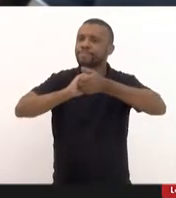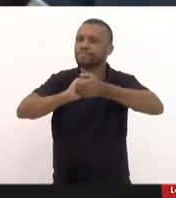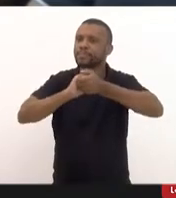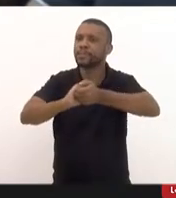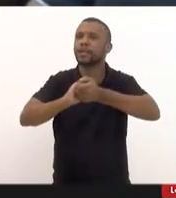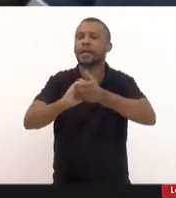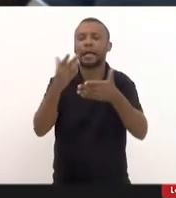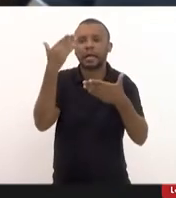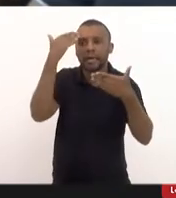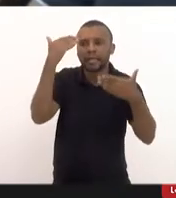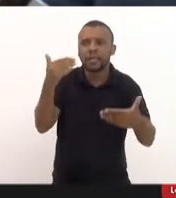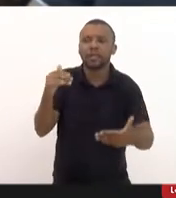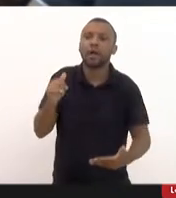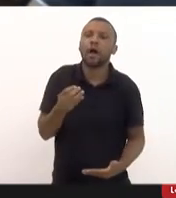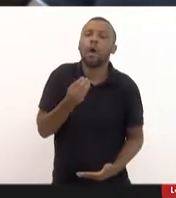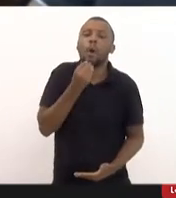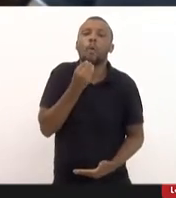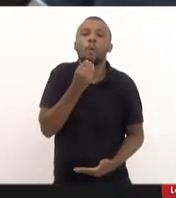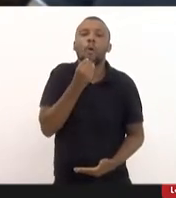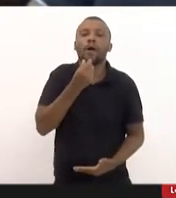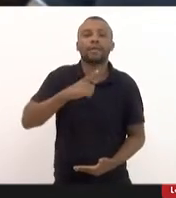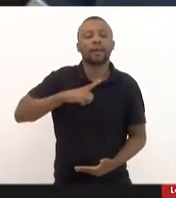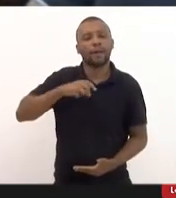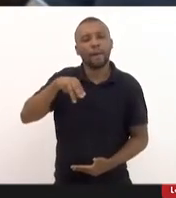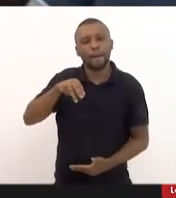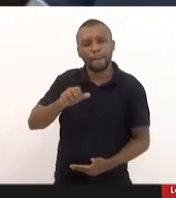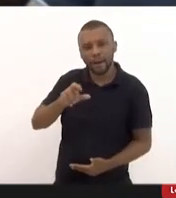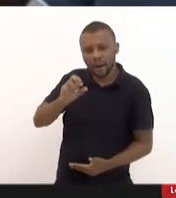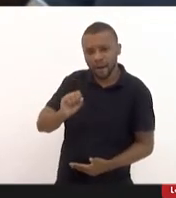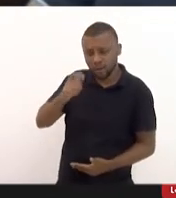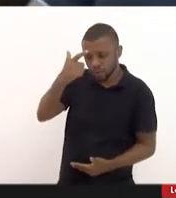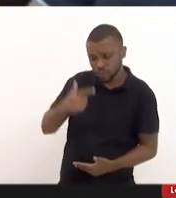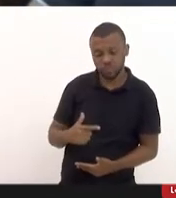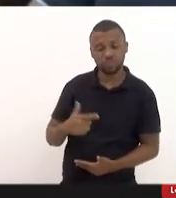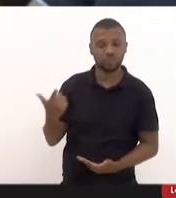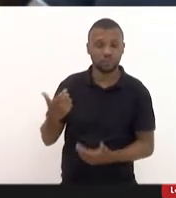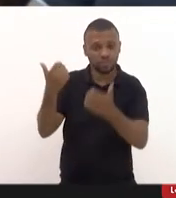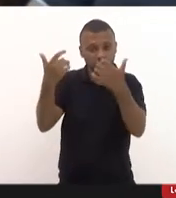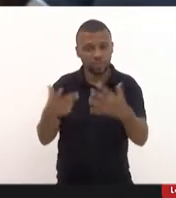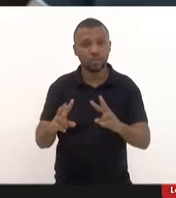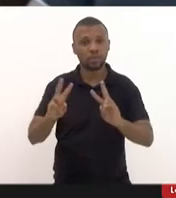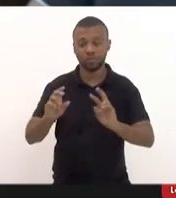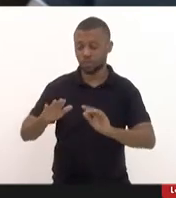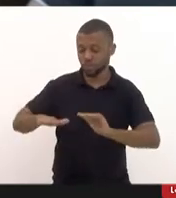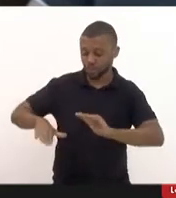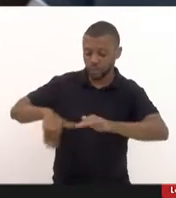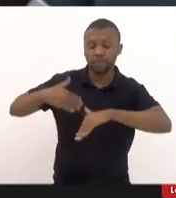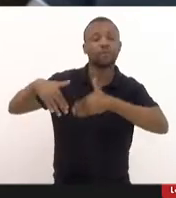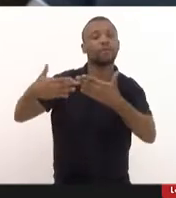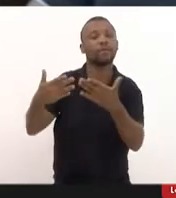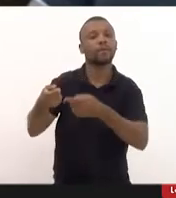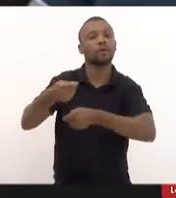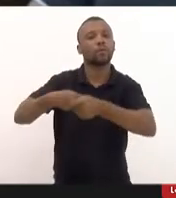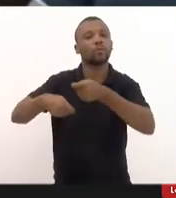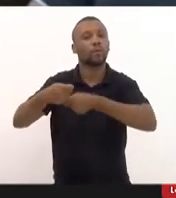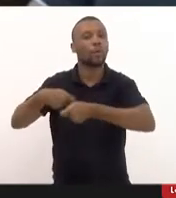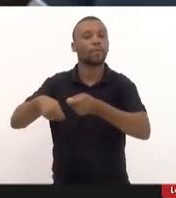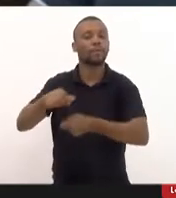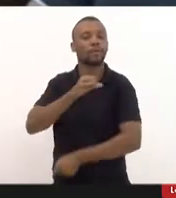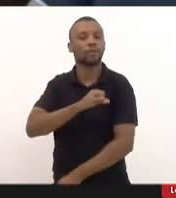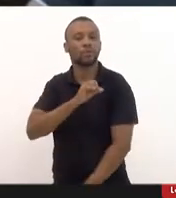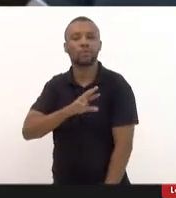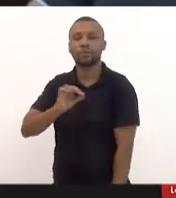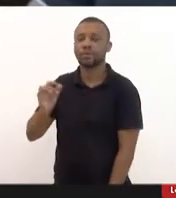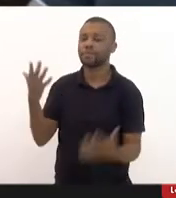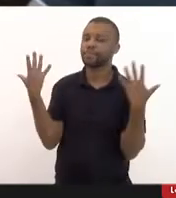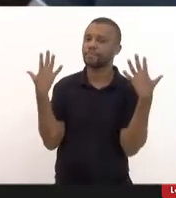agradeço a oportunidade e o privilégio de estarmos falando aqui do desenvolvimento econômico do Estado do Rio de Janeiro. Parabenizo também